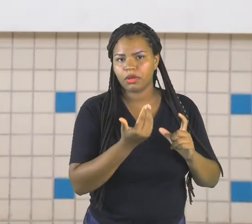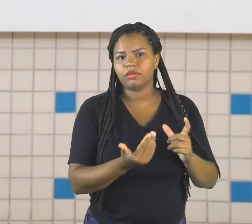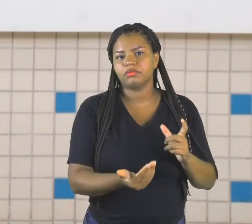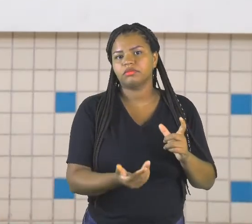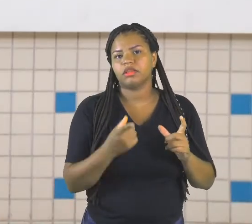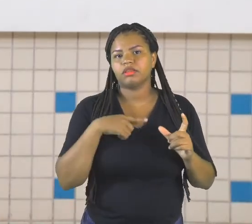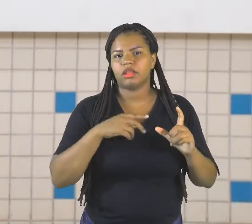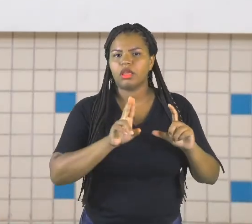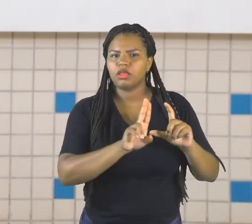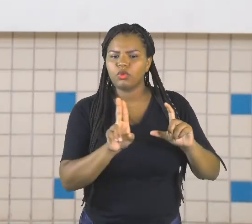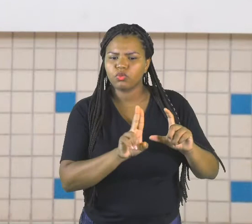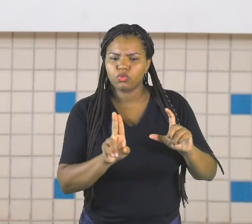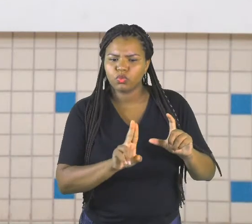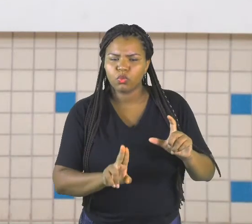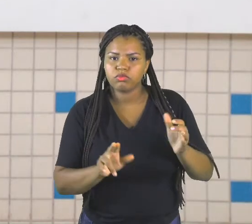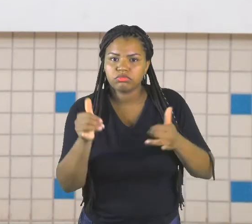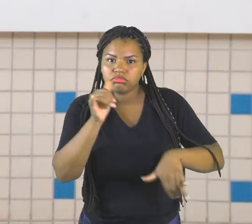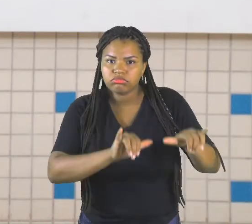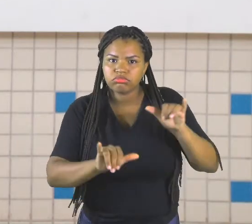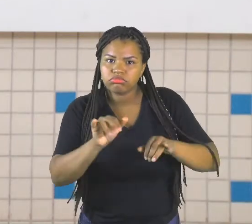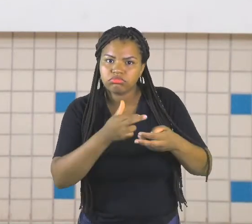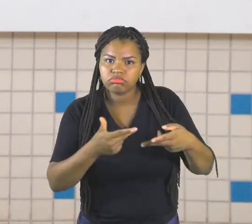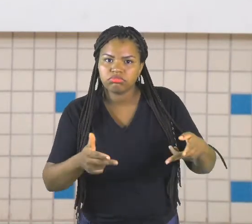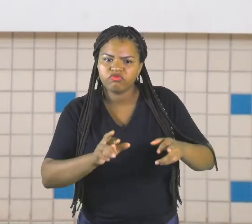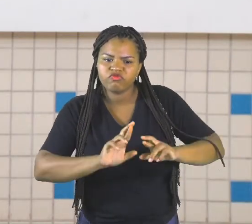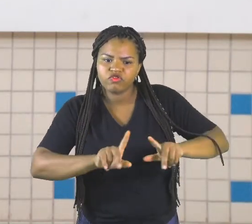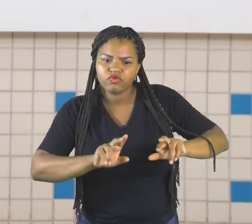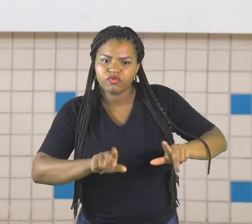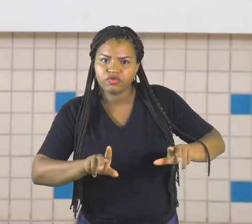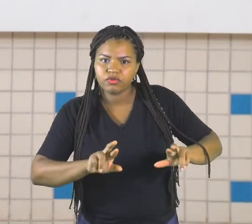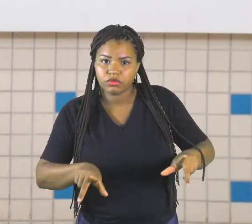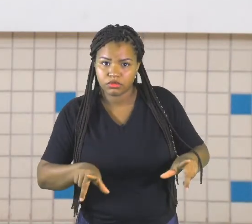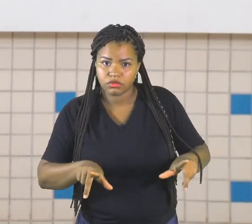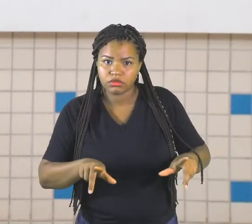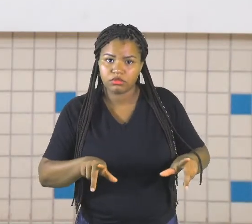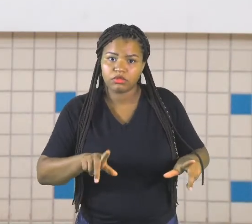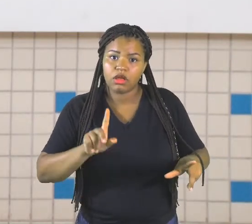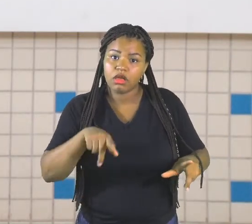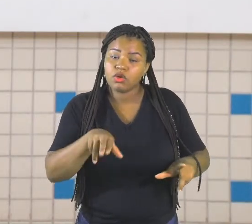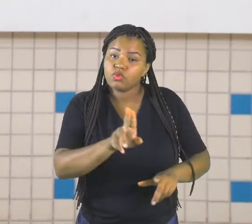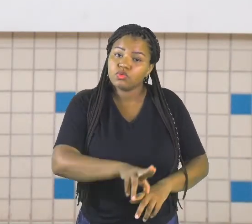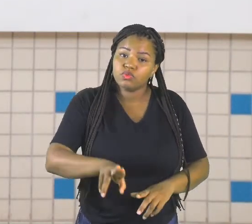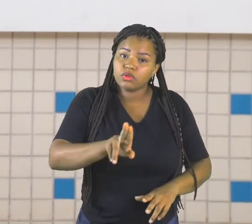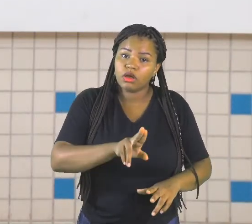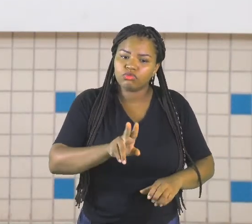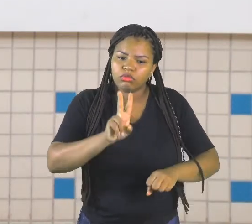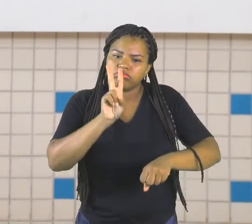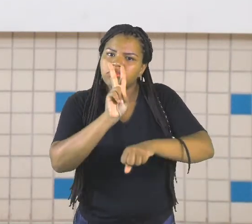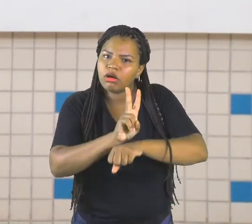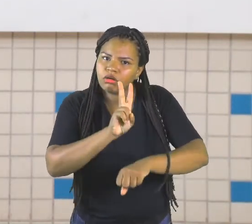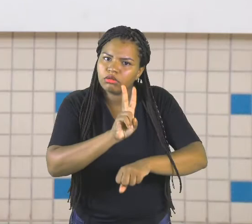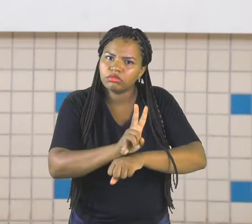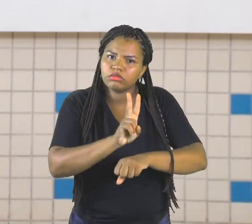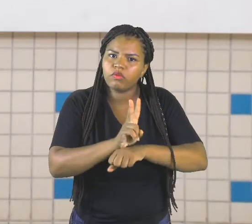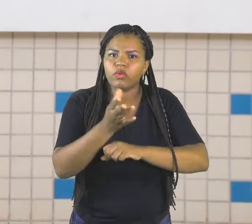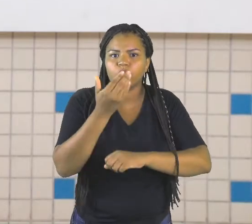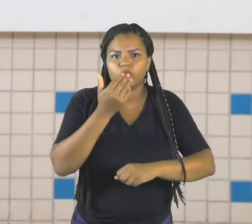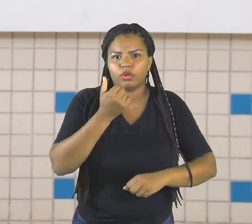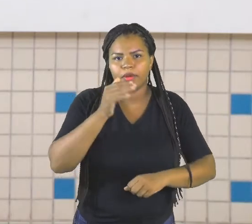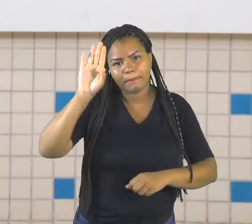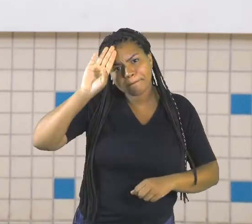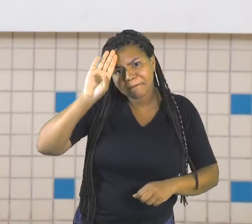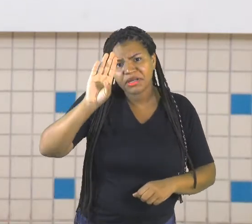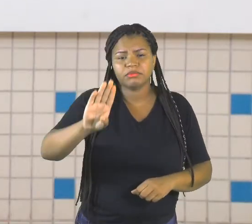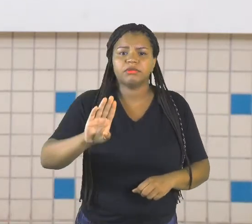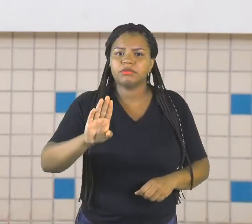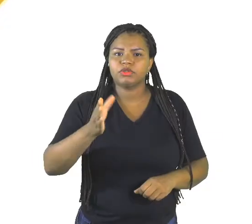vários nomes de substâncias bem diferentes, né, que são usados para conservar os alimentos, principalmente os alimentos